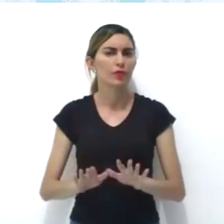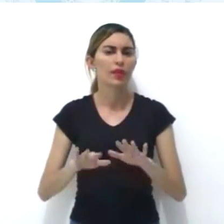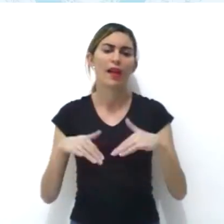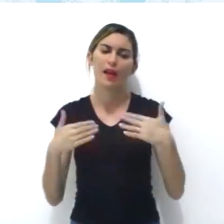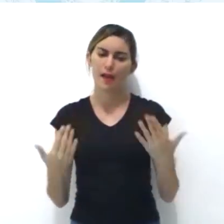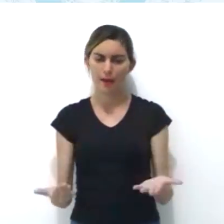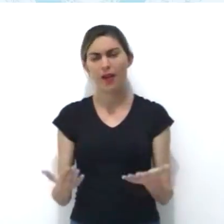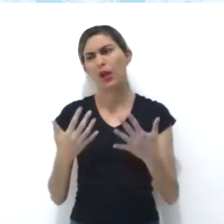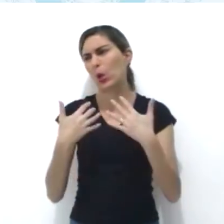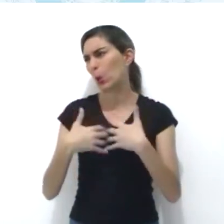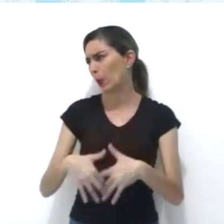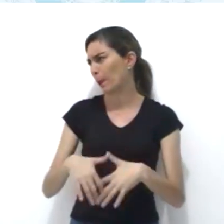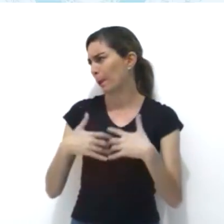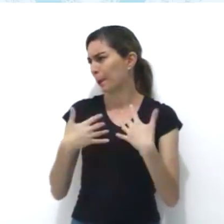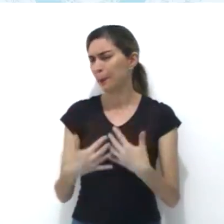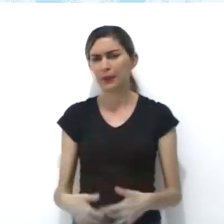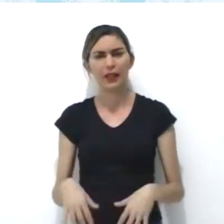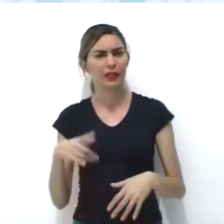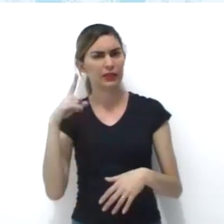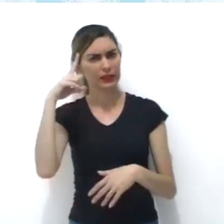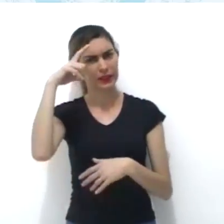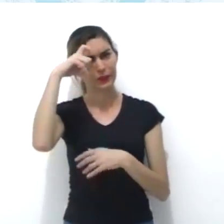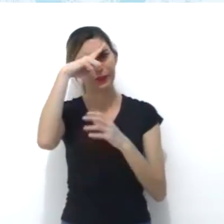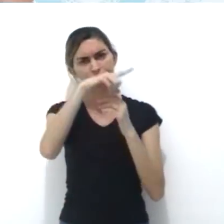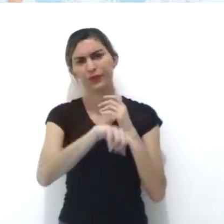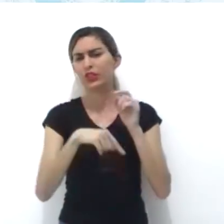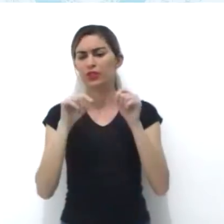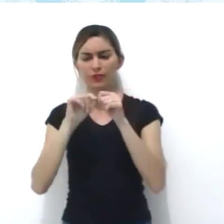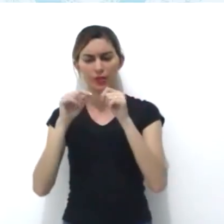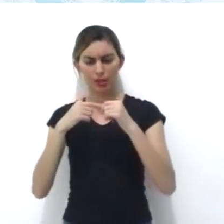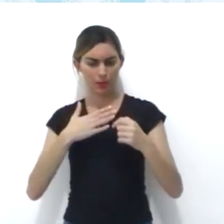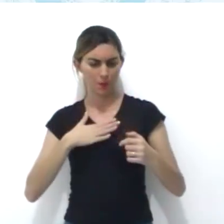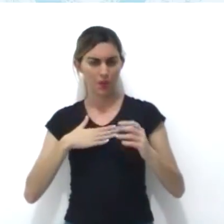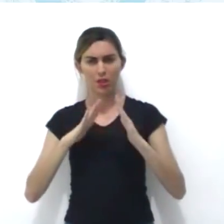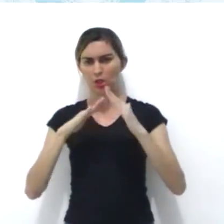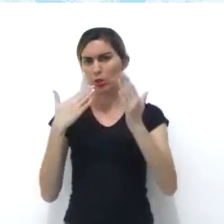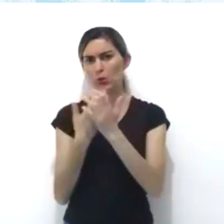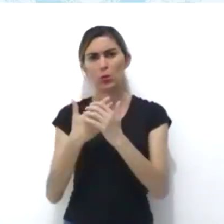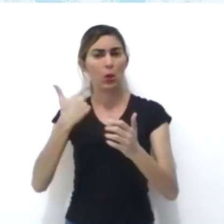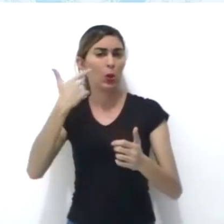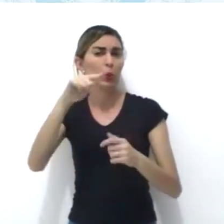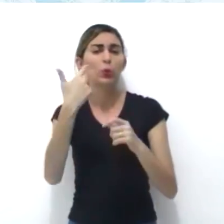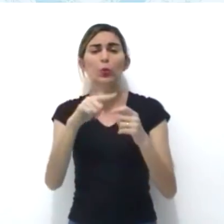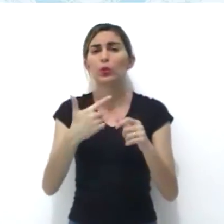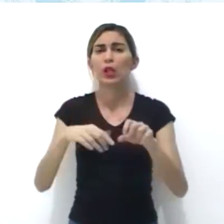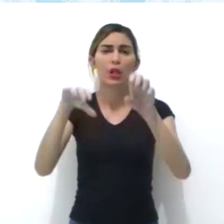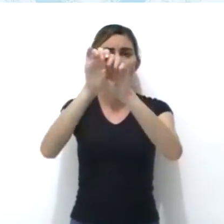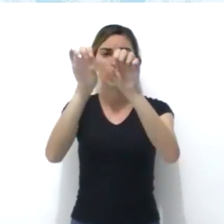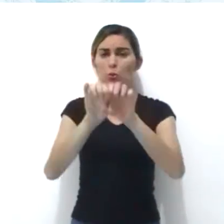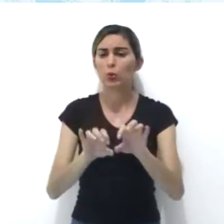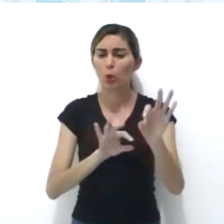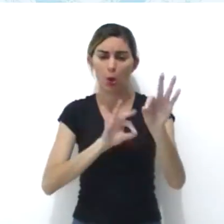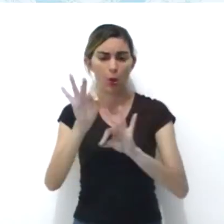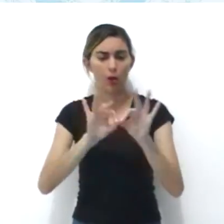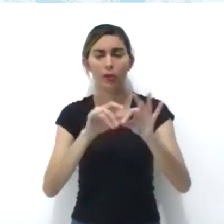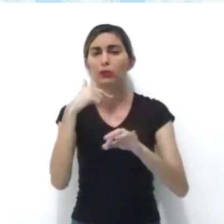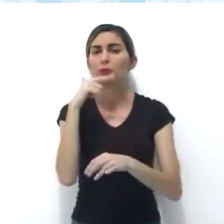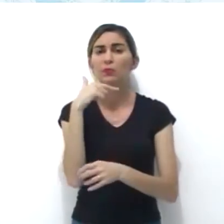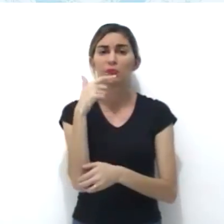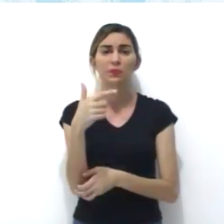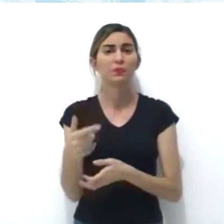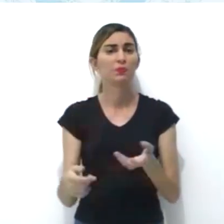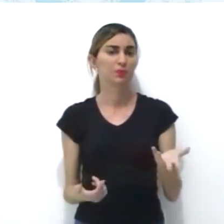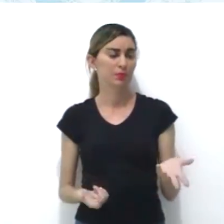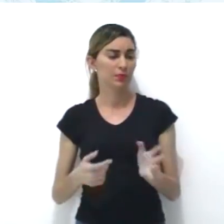se perguntando, isso é muito complexo, isso é muito difícil de fazer na minha escola. Minha escola não tem estrutura para isso, Alessandra,